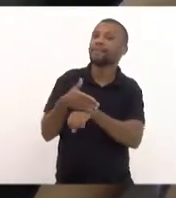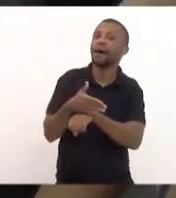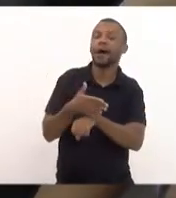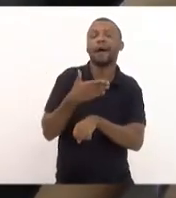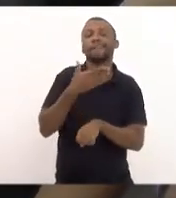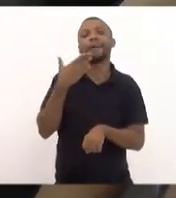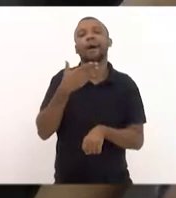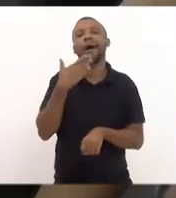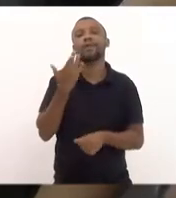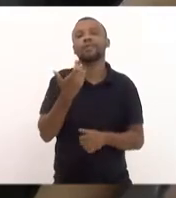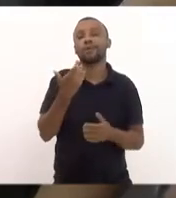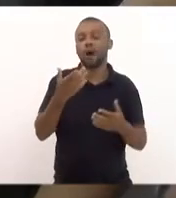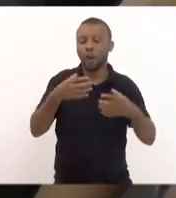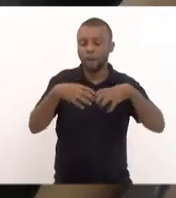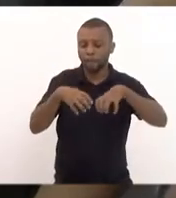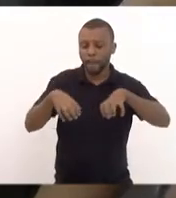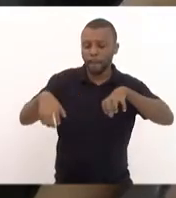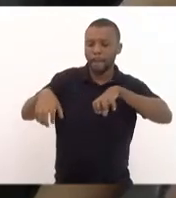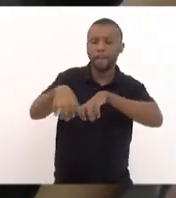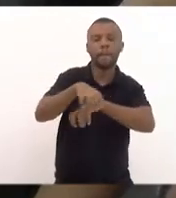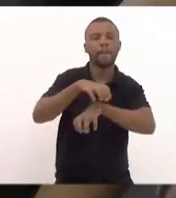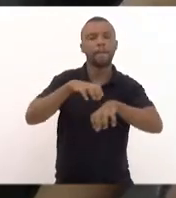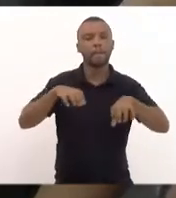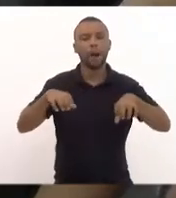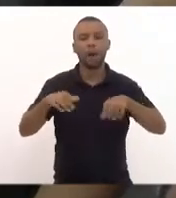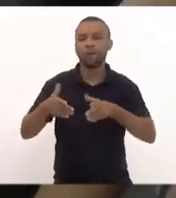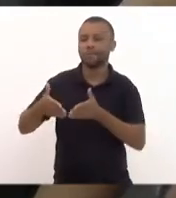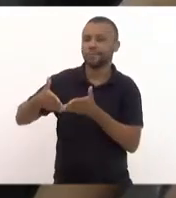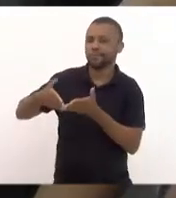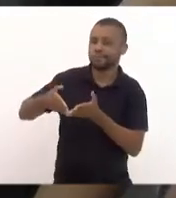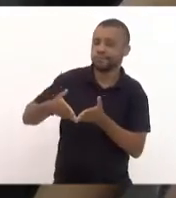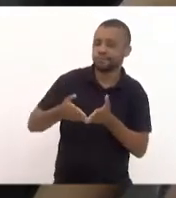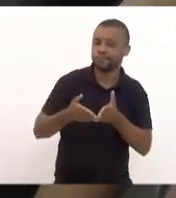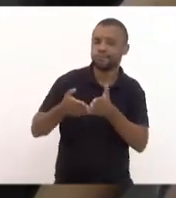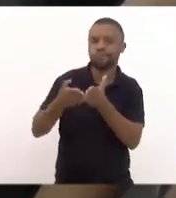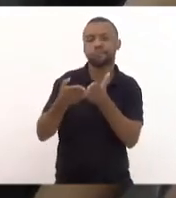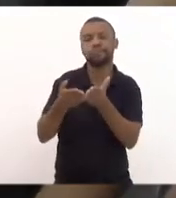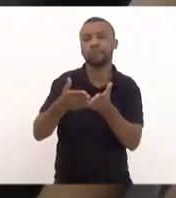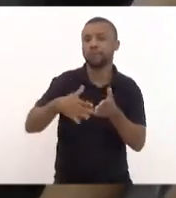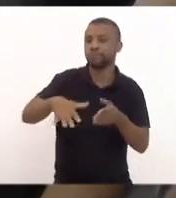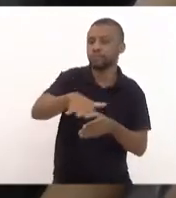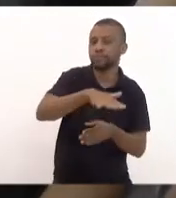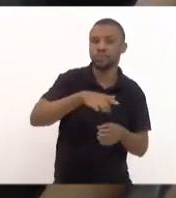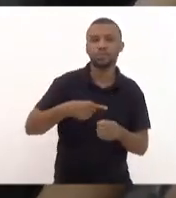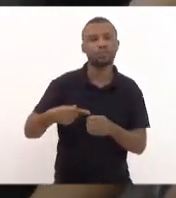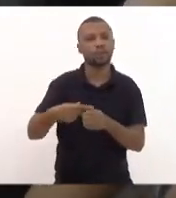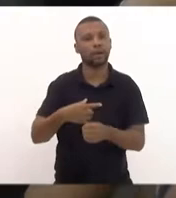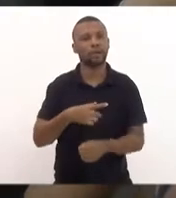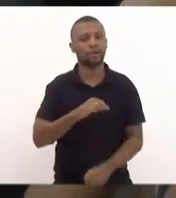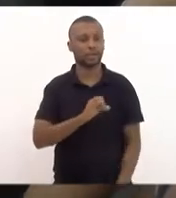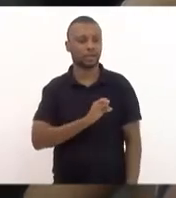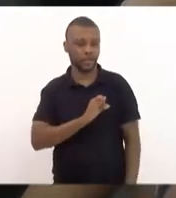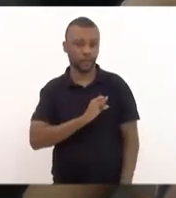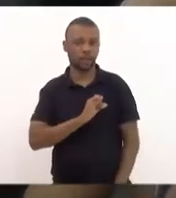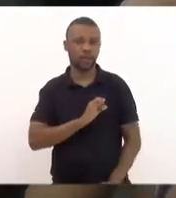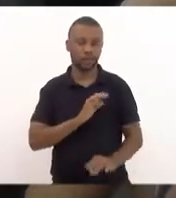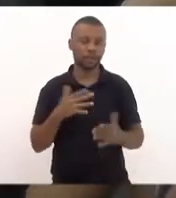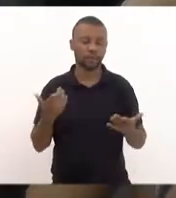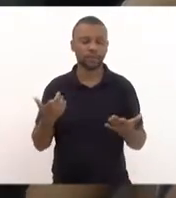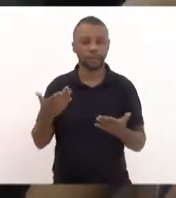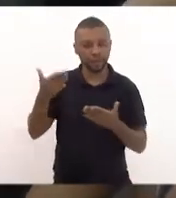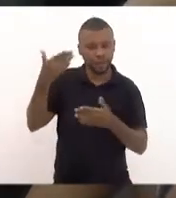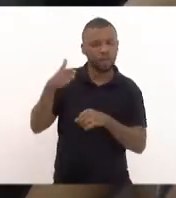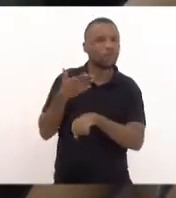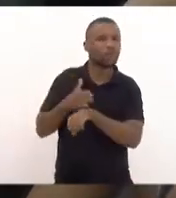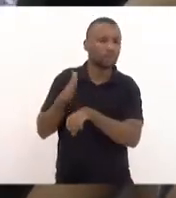e principalmente o terminal de container, né? E tem toda essa coisa que... Eu fui estagiário da